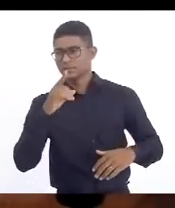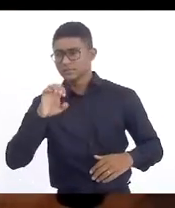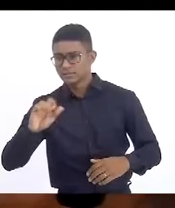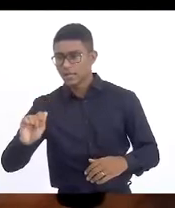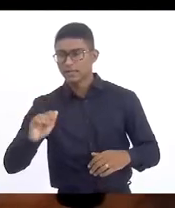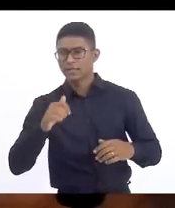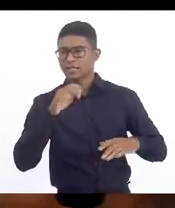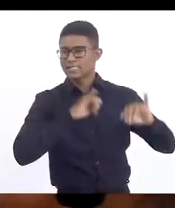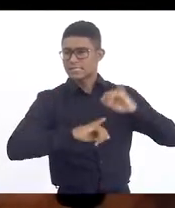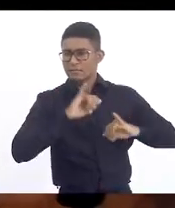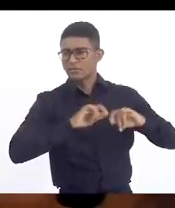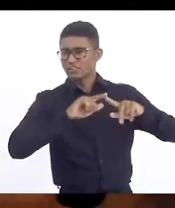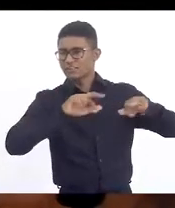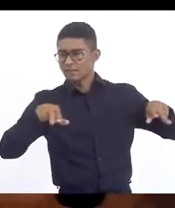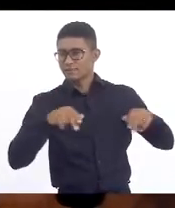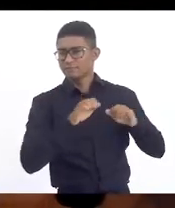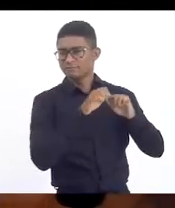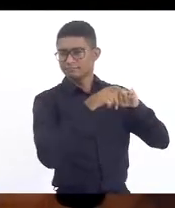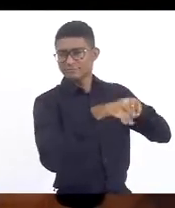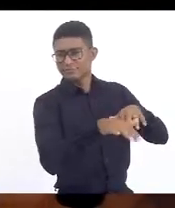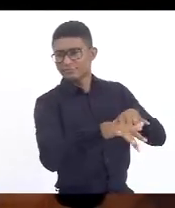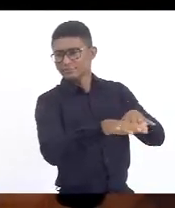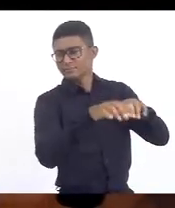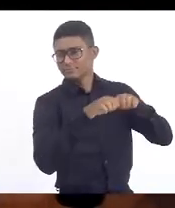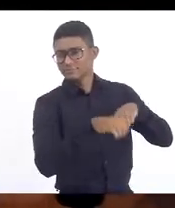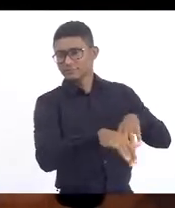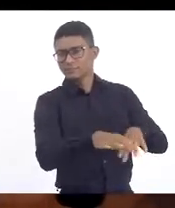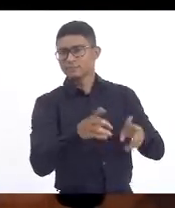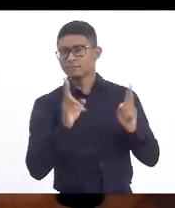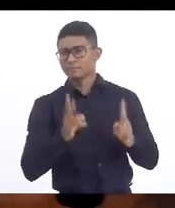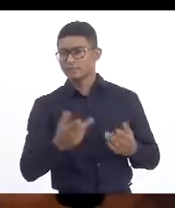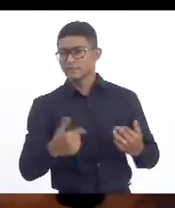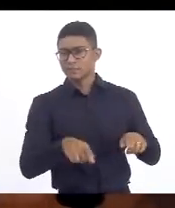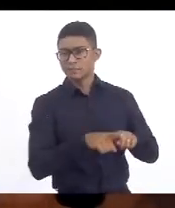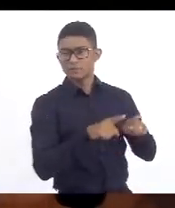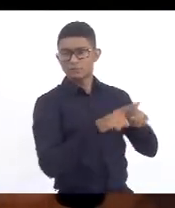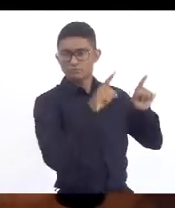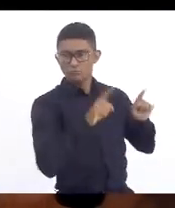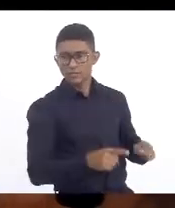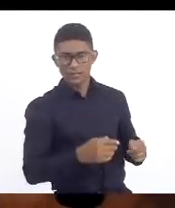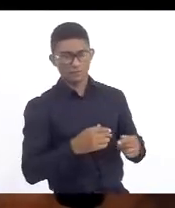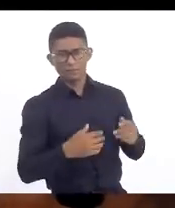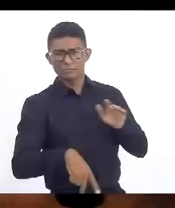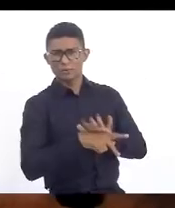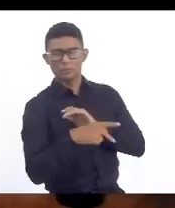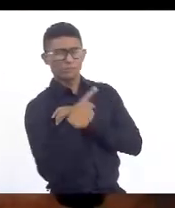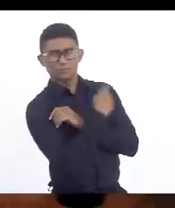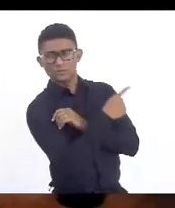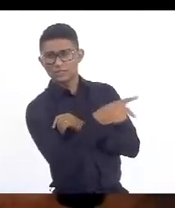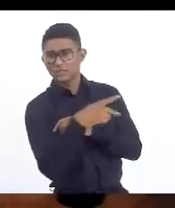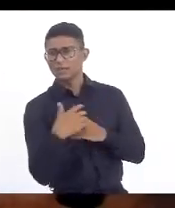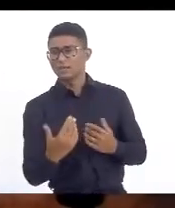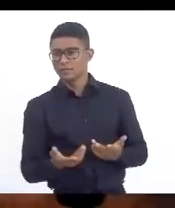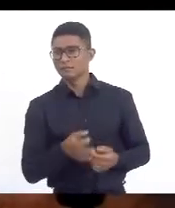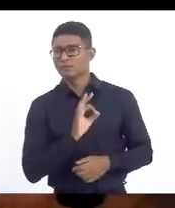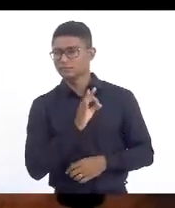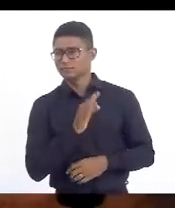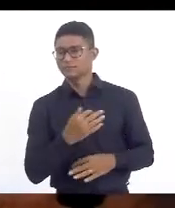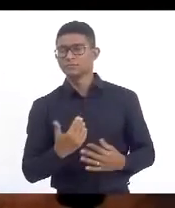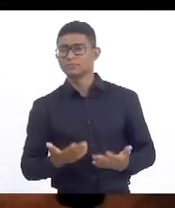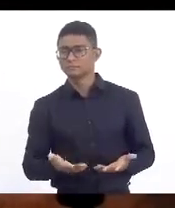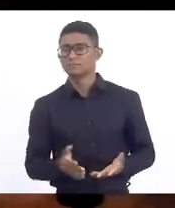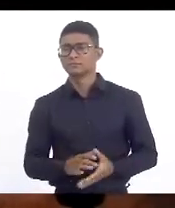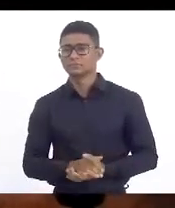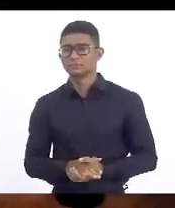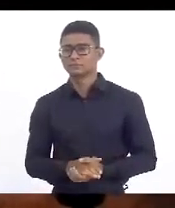produtos químicos, inclusive com a participação de funcionários da empresa que montaram esse cartel para fornecer essa quantidade de produto químico.